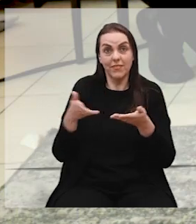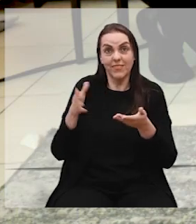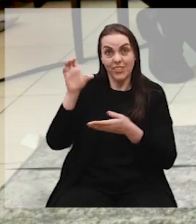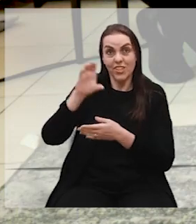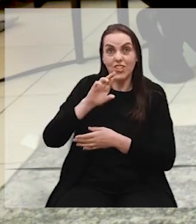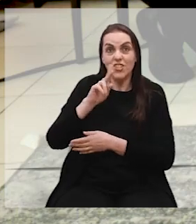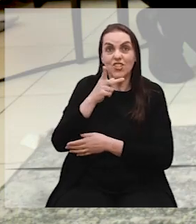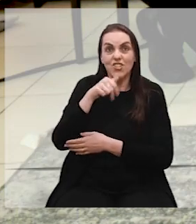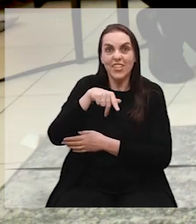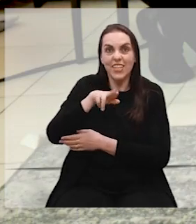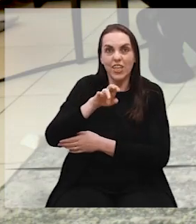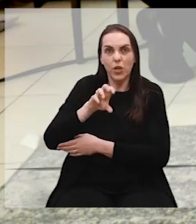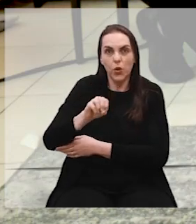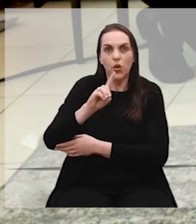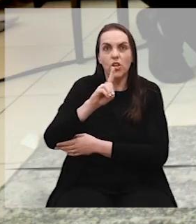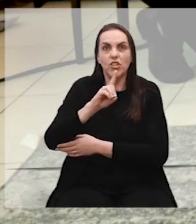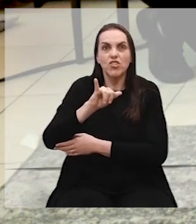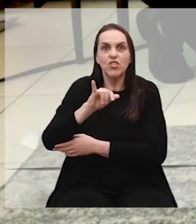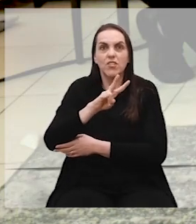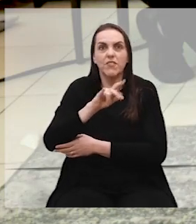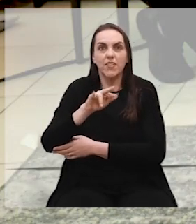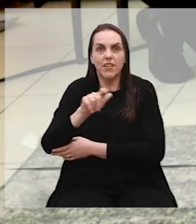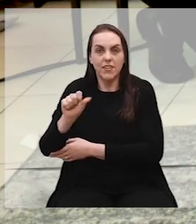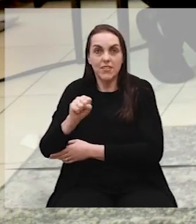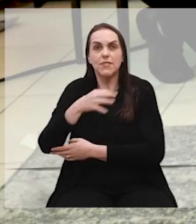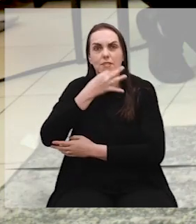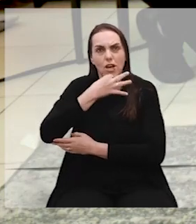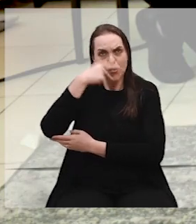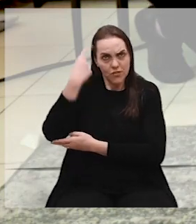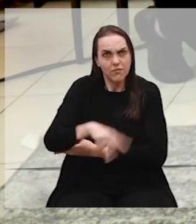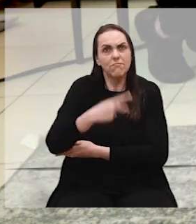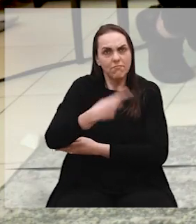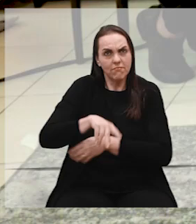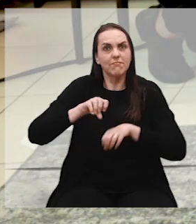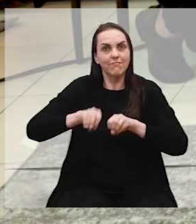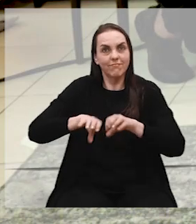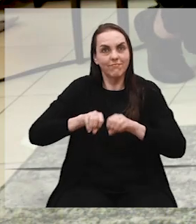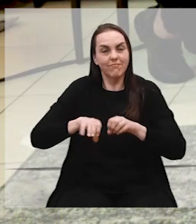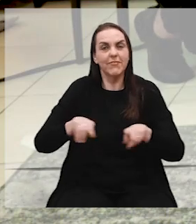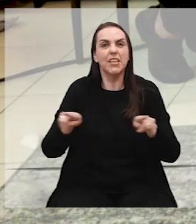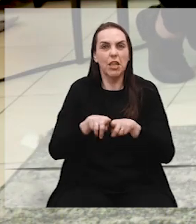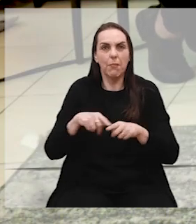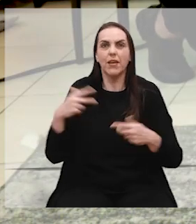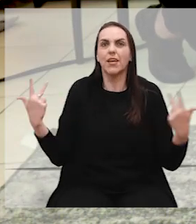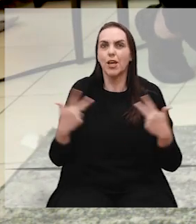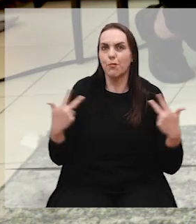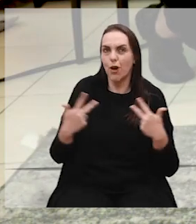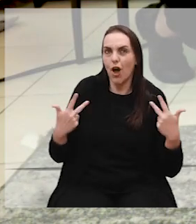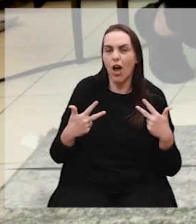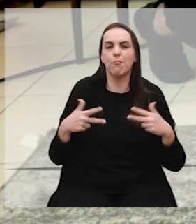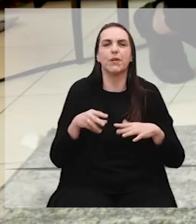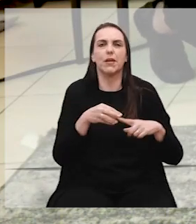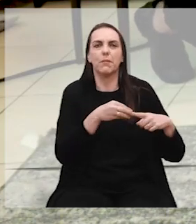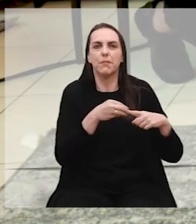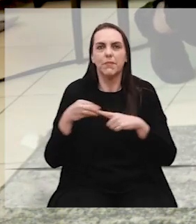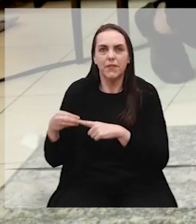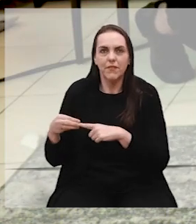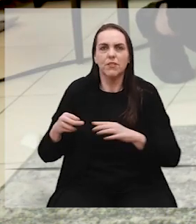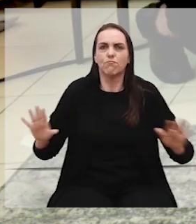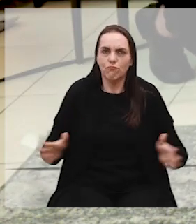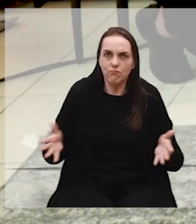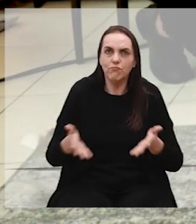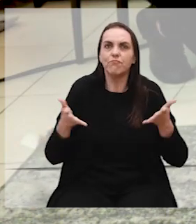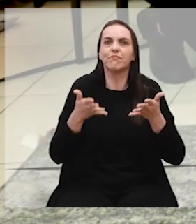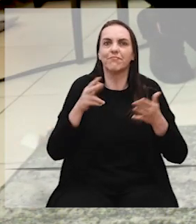Vilas, nosso caxiense, doutor em educação, mas que faz hip hop na periferia, estimulando, né,